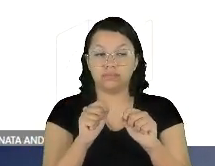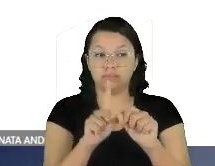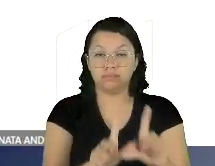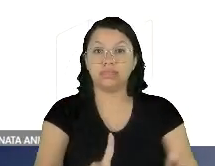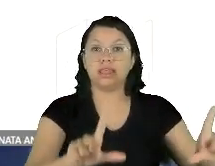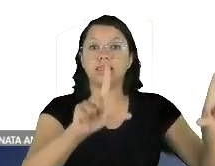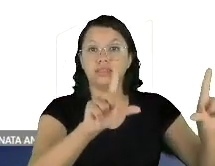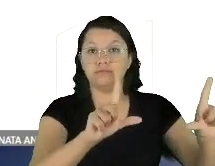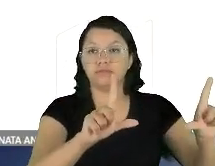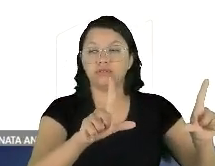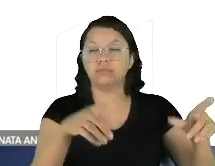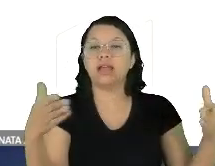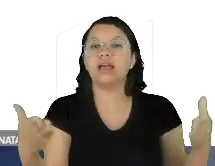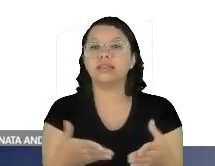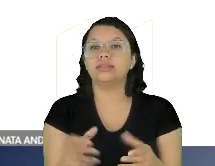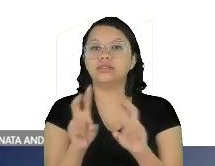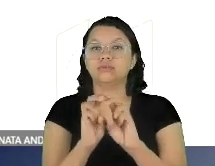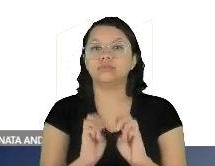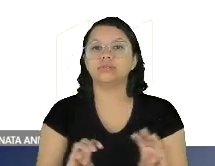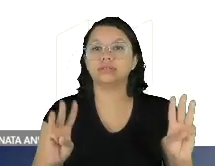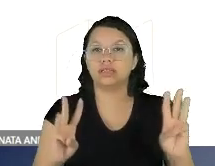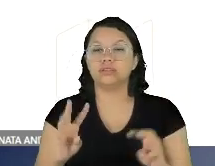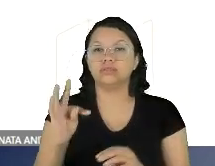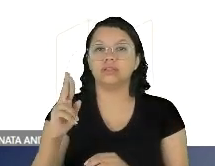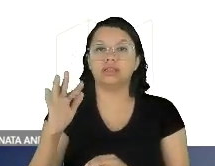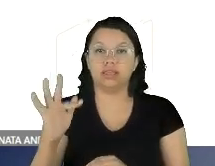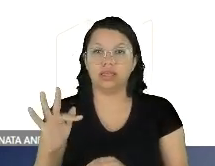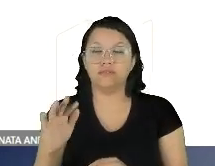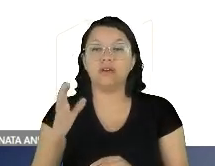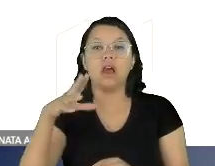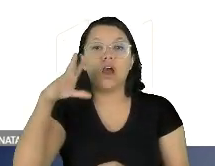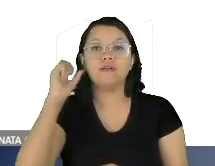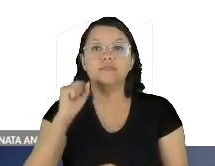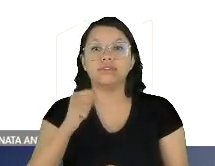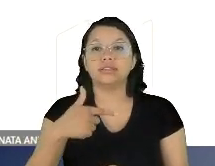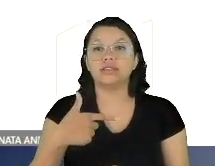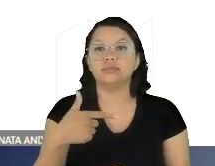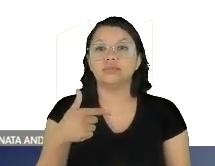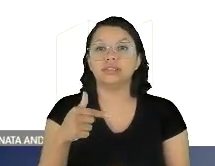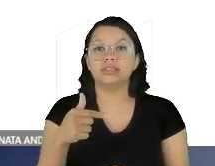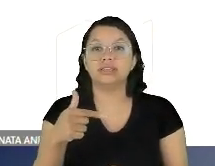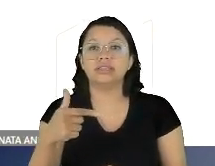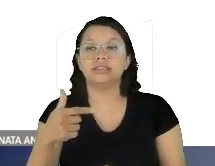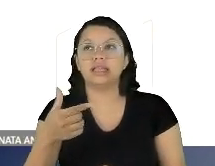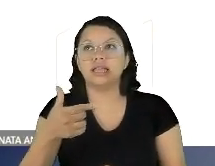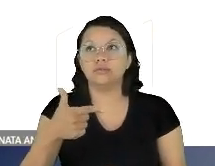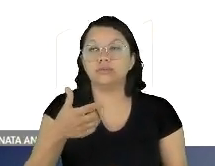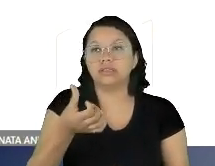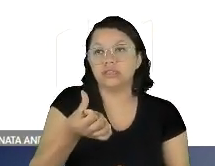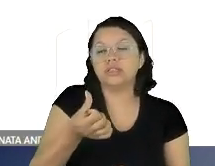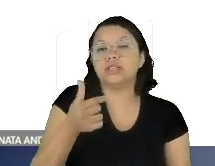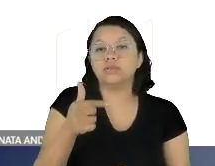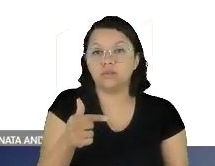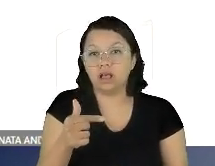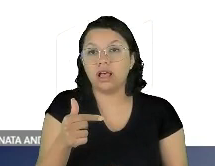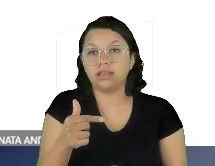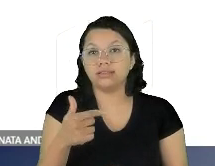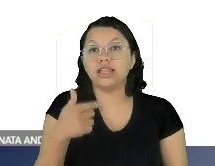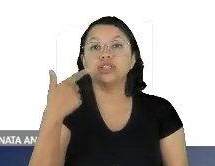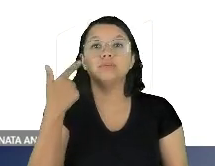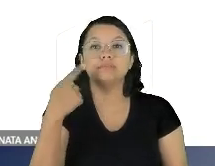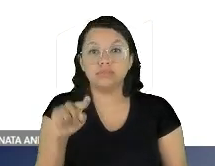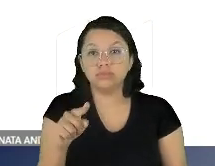no site do TRF. Foram ouvidas 7.762 mulheres em 2 semanas, com